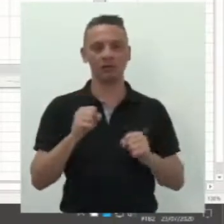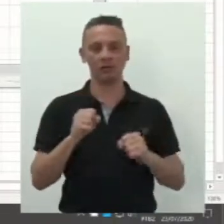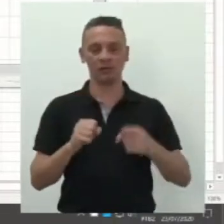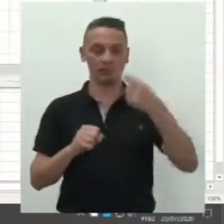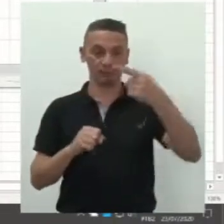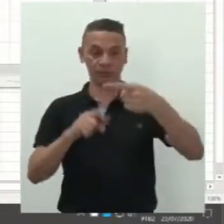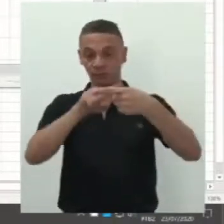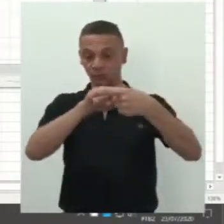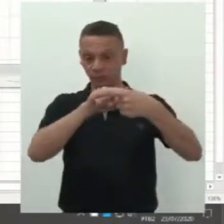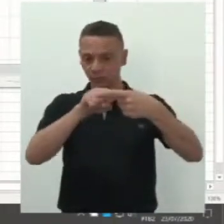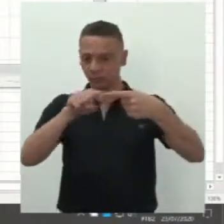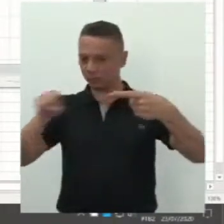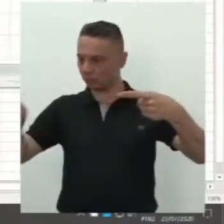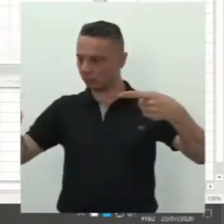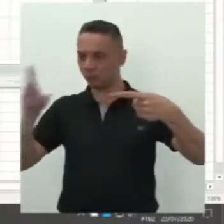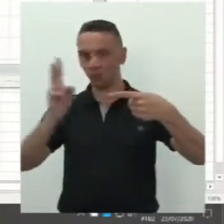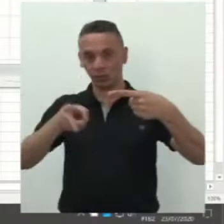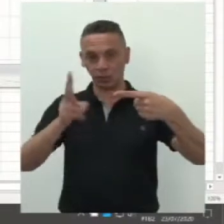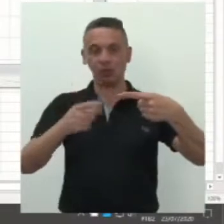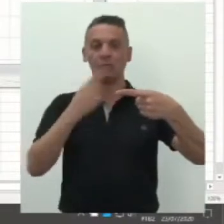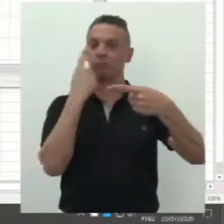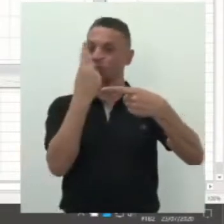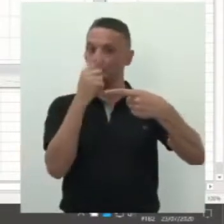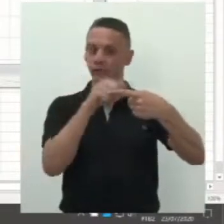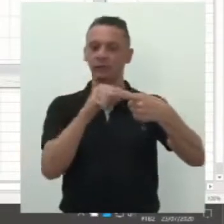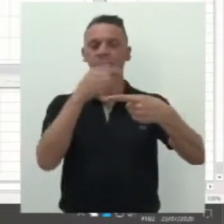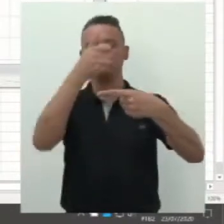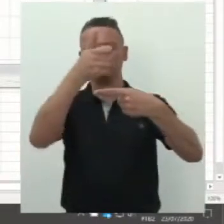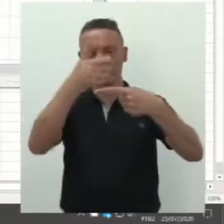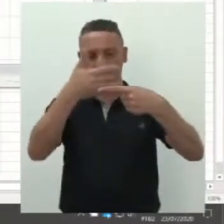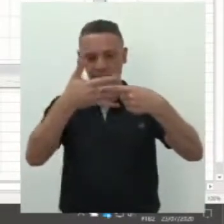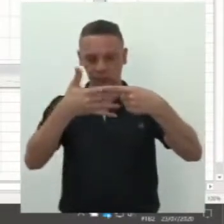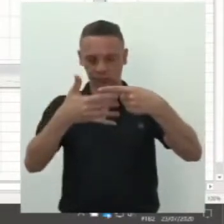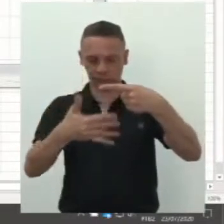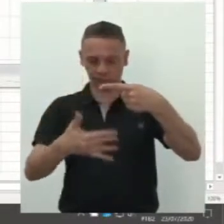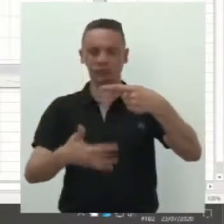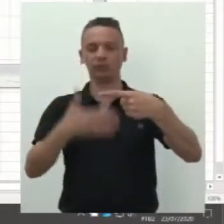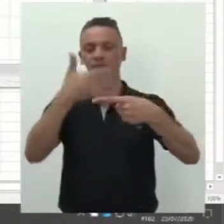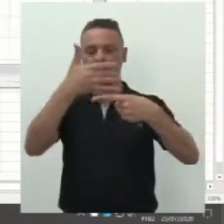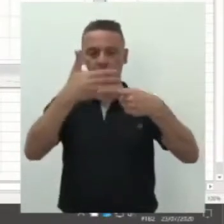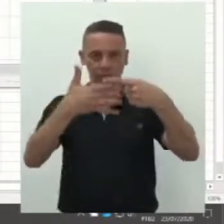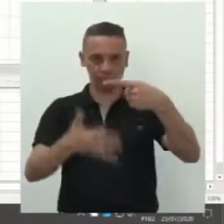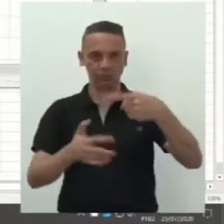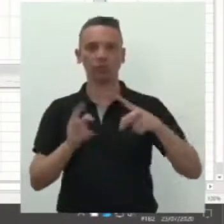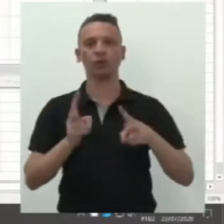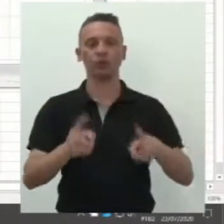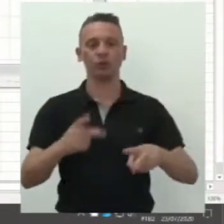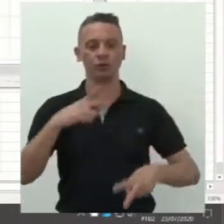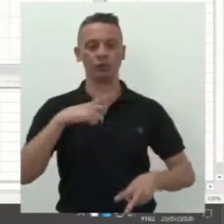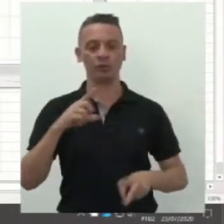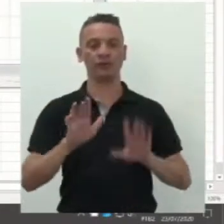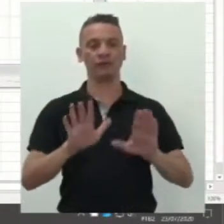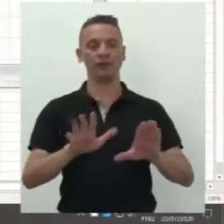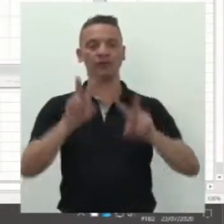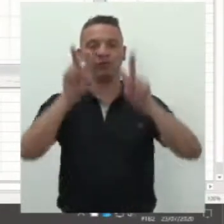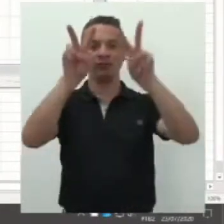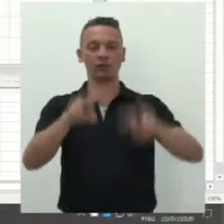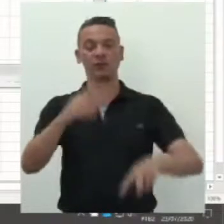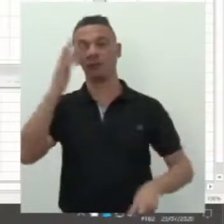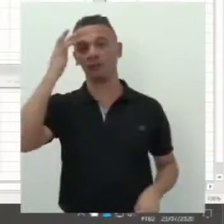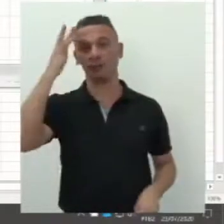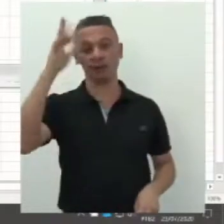superior, para onde você descer, a linha superior, ela vai estar fixa, você vai conseguir